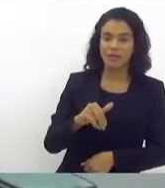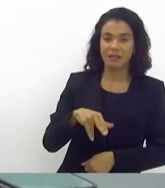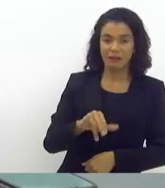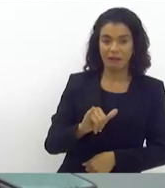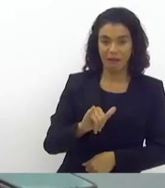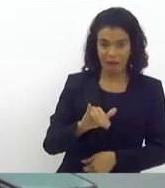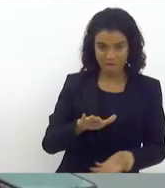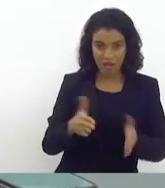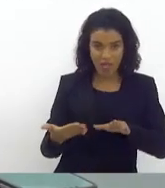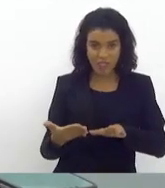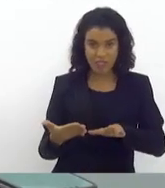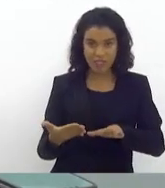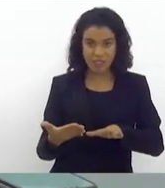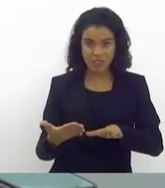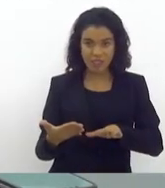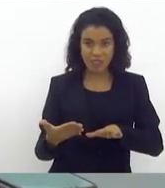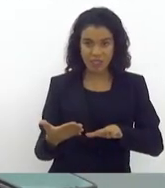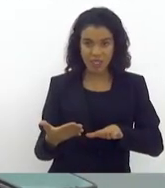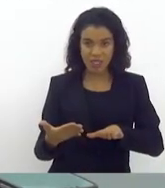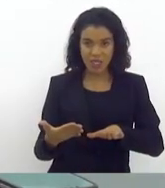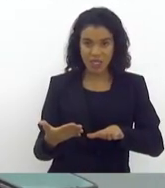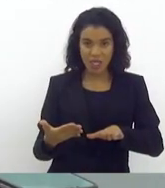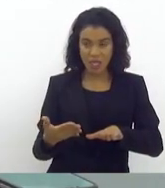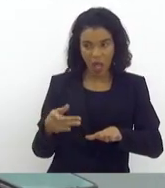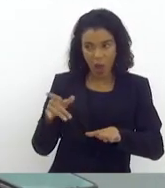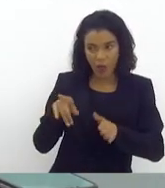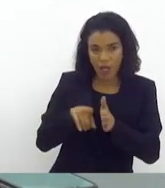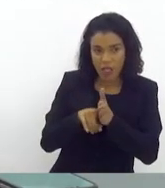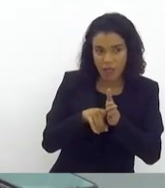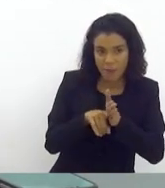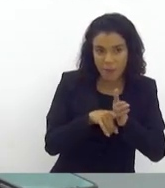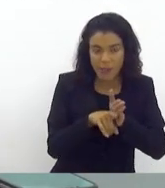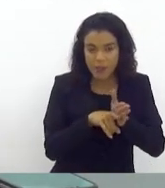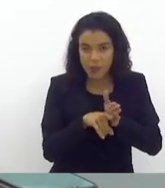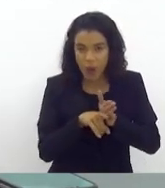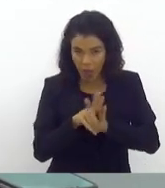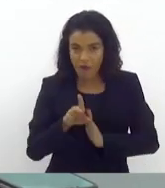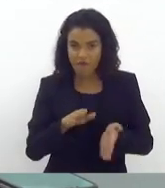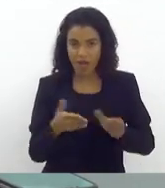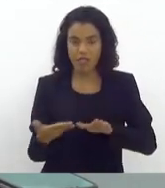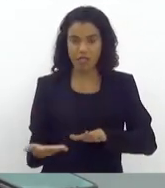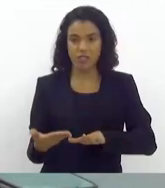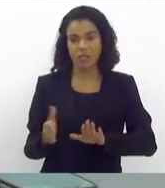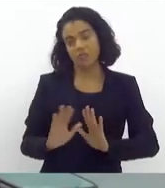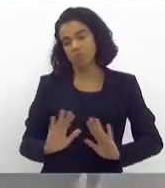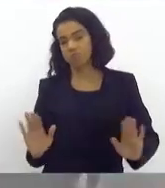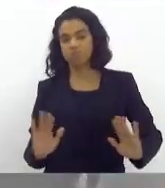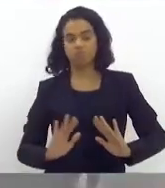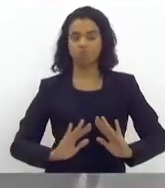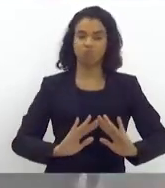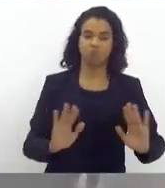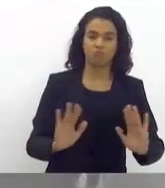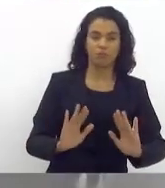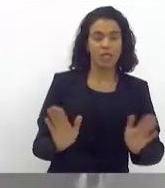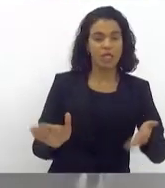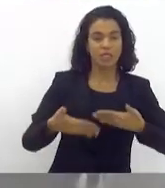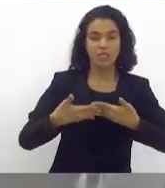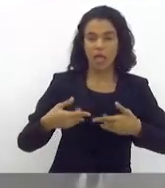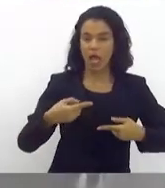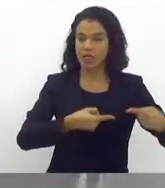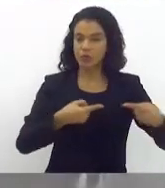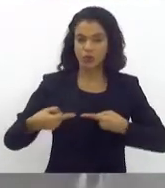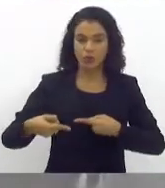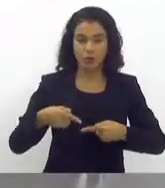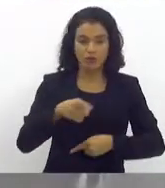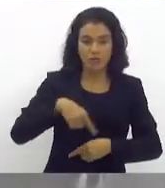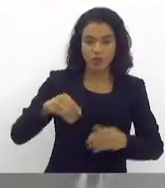falecida. Alguém verificou se ela é falecida, não? É falecida. Acabou também. Então, encerrada a discussão, em